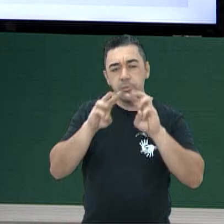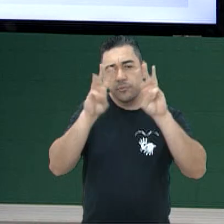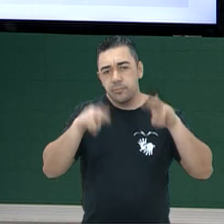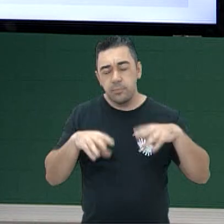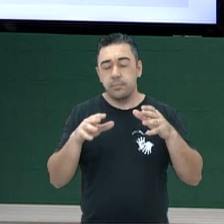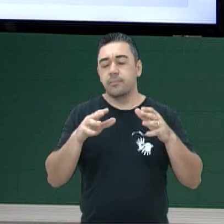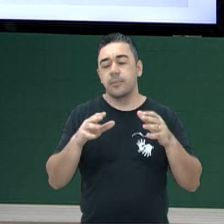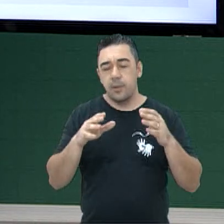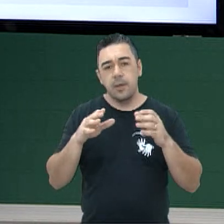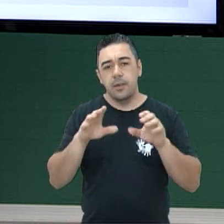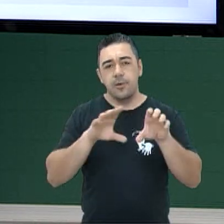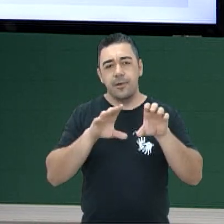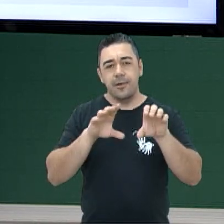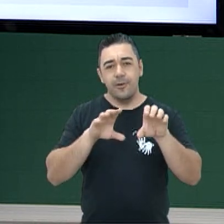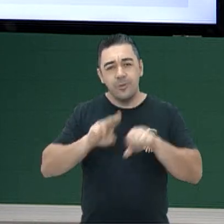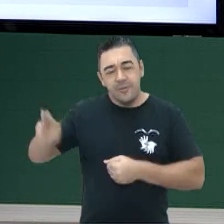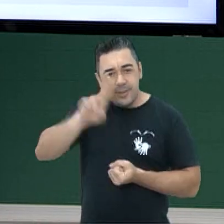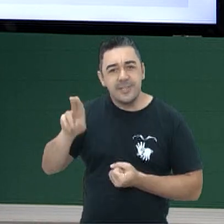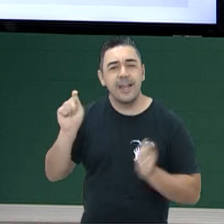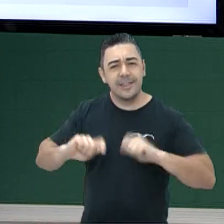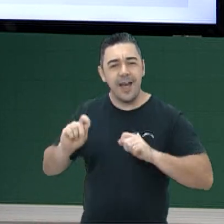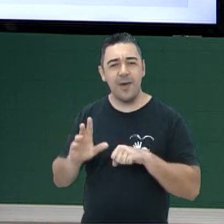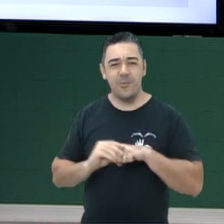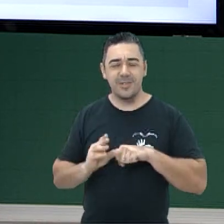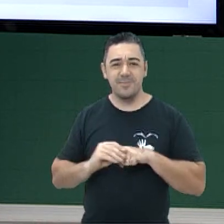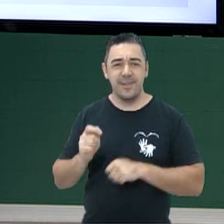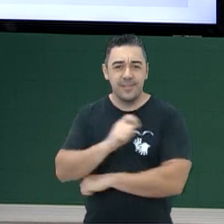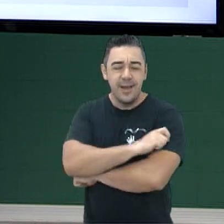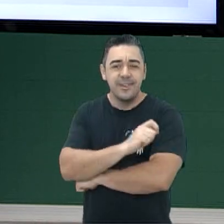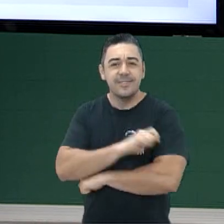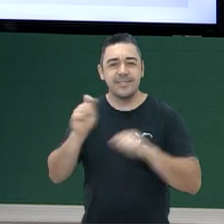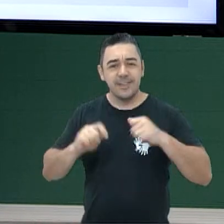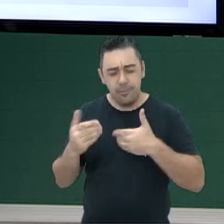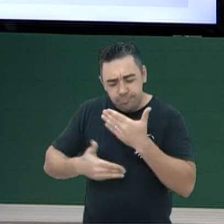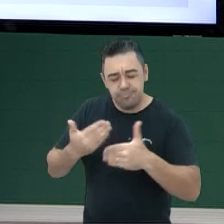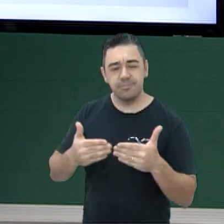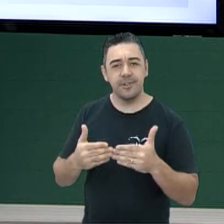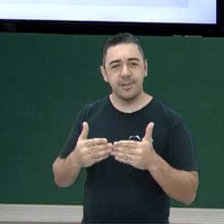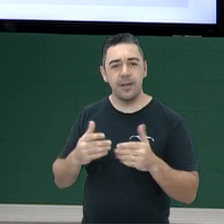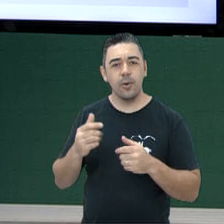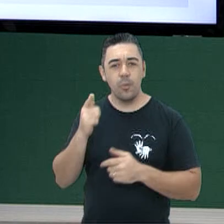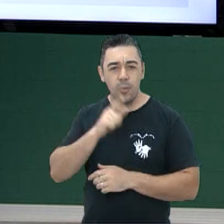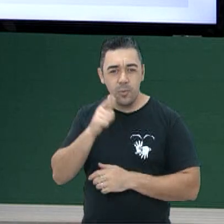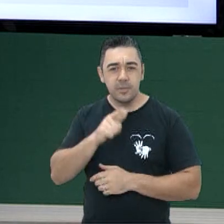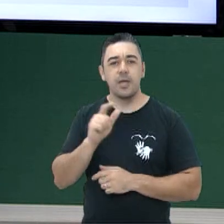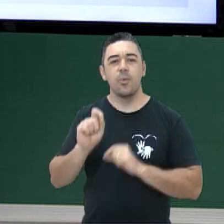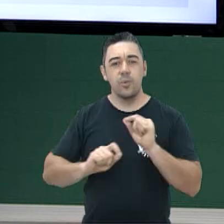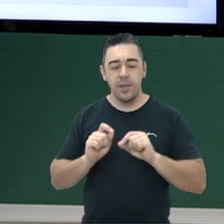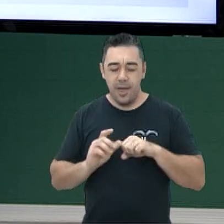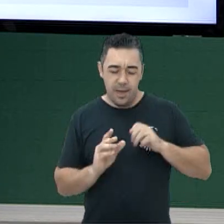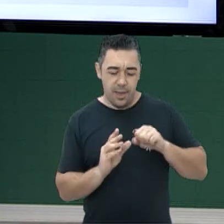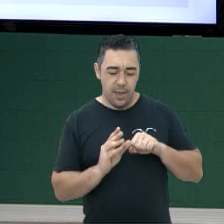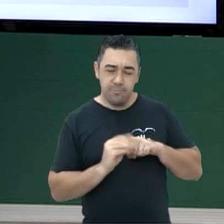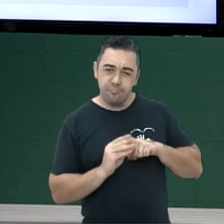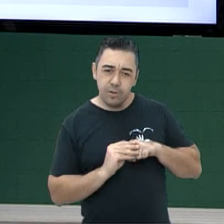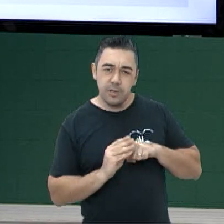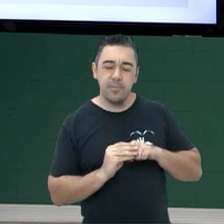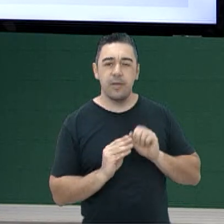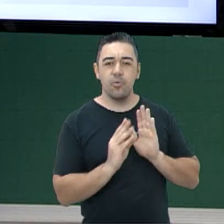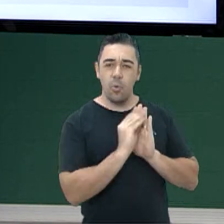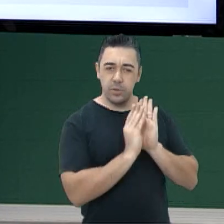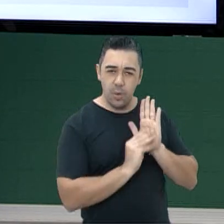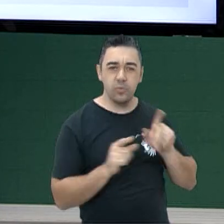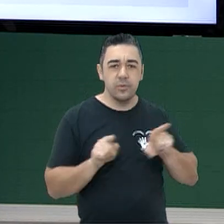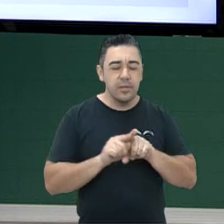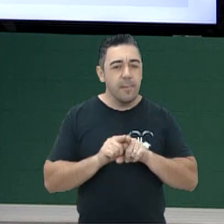levar o conhecimento até o aluno, possibilitar ao educando um crescimento tanto na parte de conteúdo, como também ampliar a sua